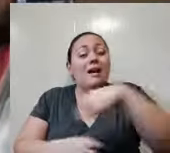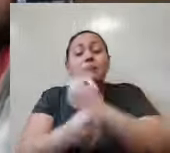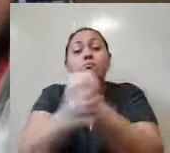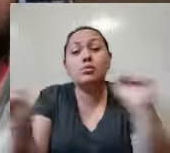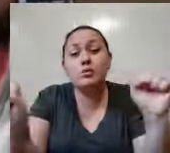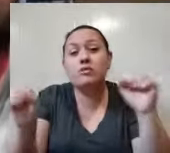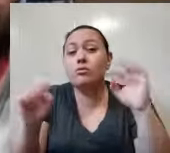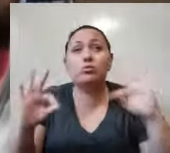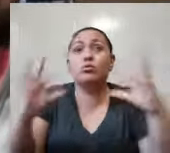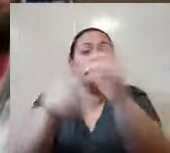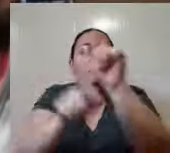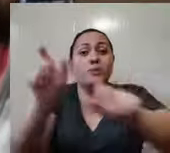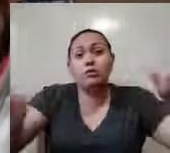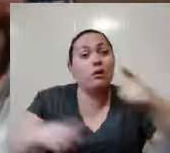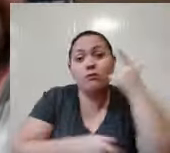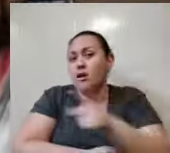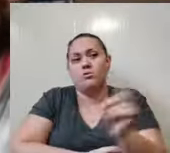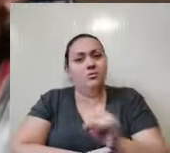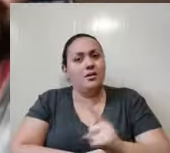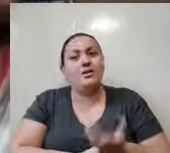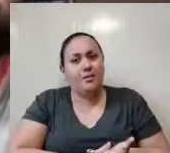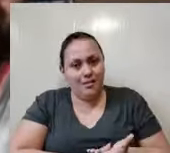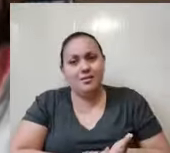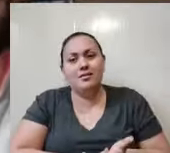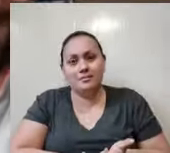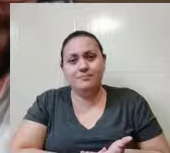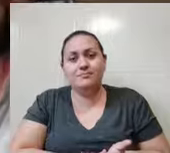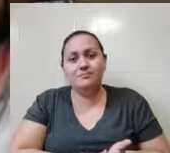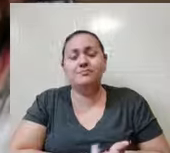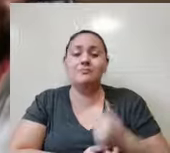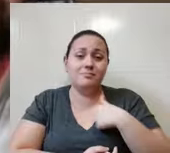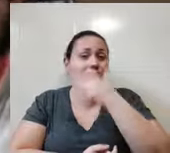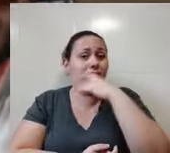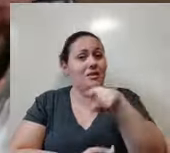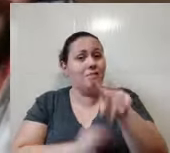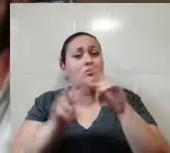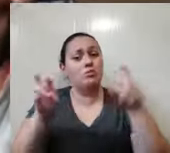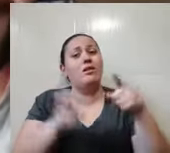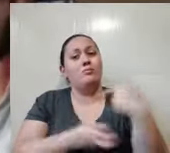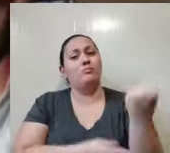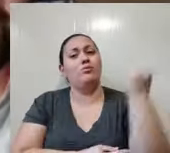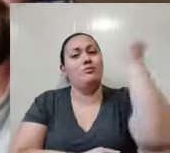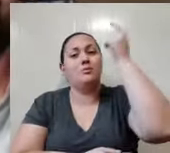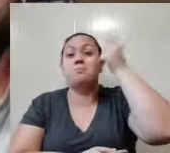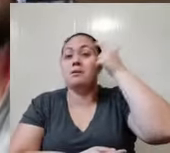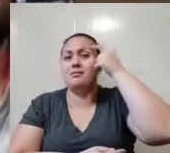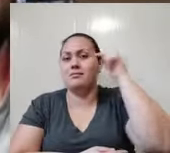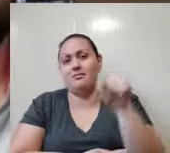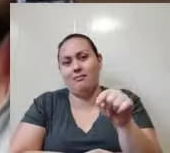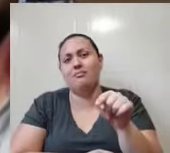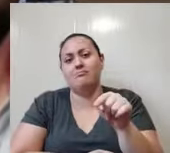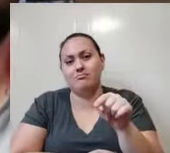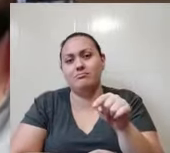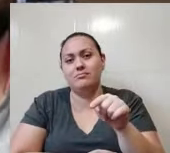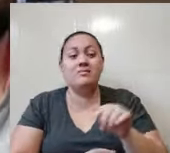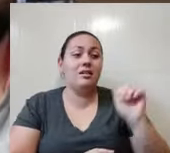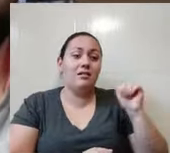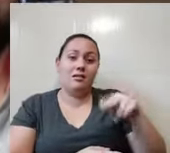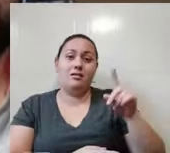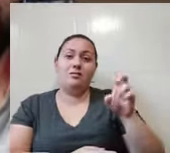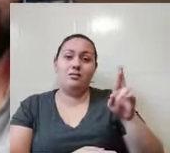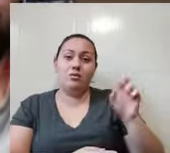que sou insuficiente, que não sou boa. Ela é impossível para todo mundo, né? Eu acho que esse é um ponto